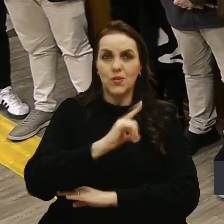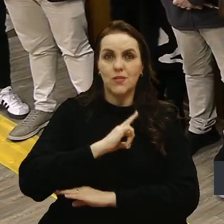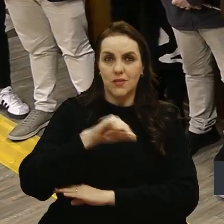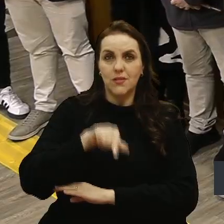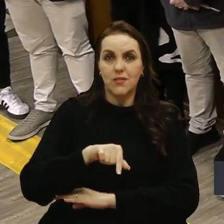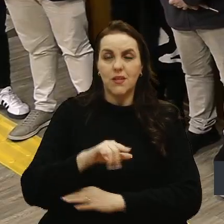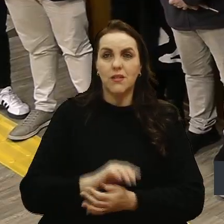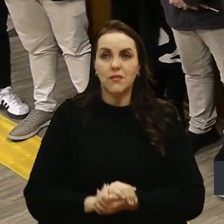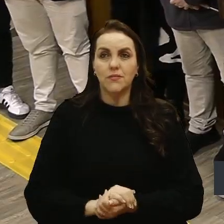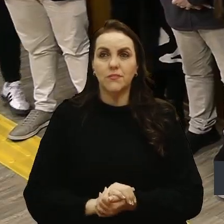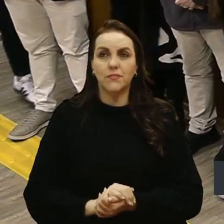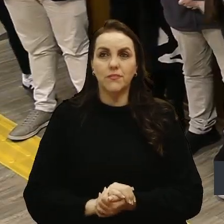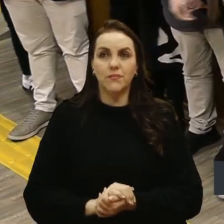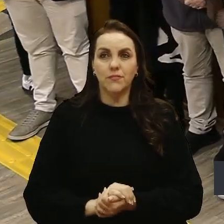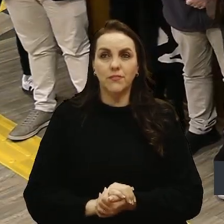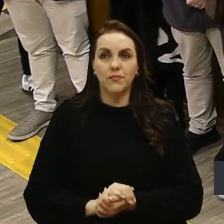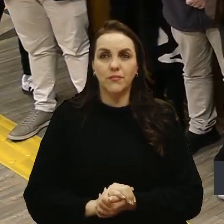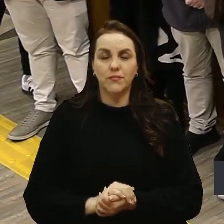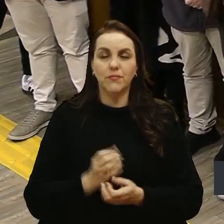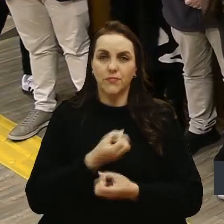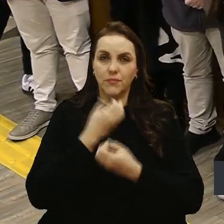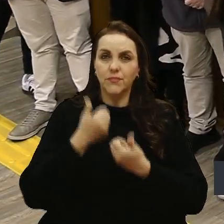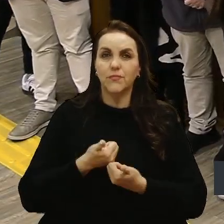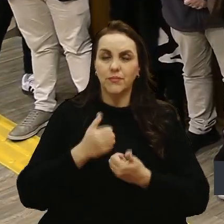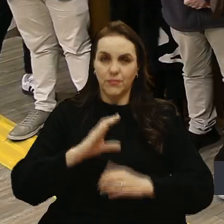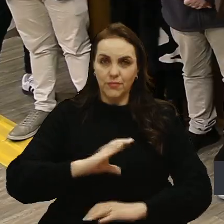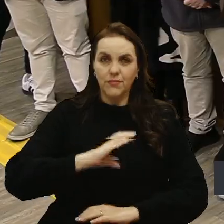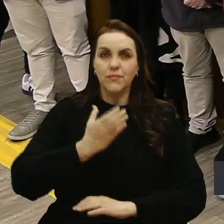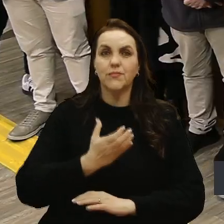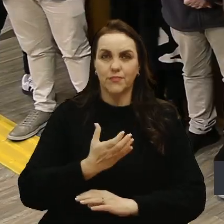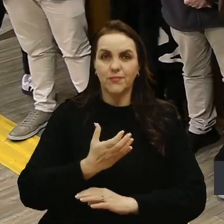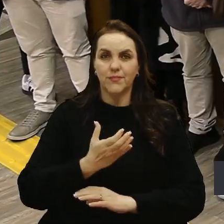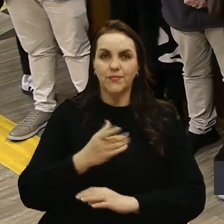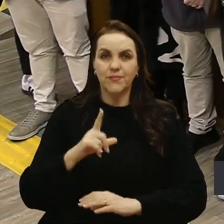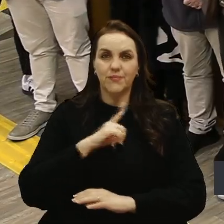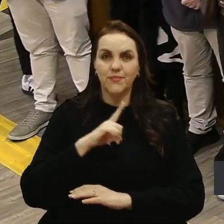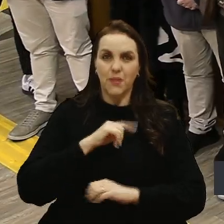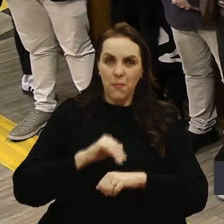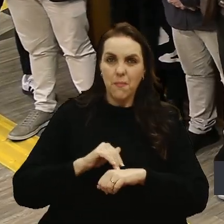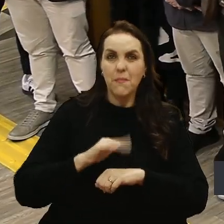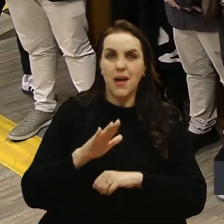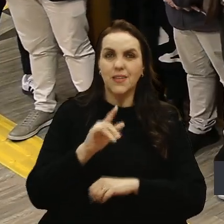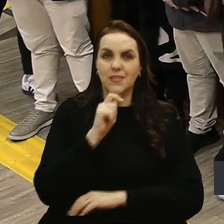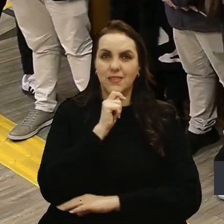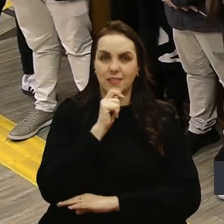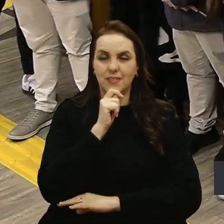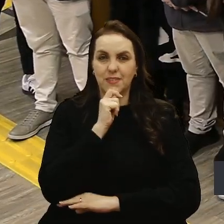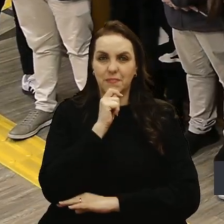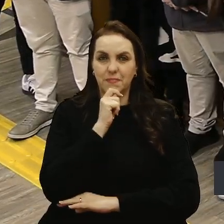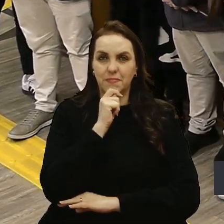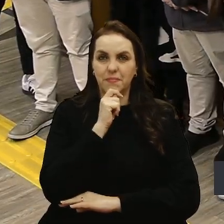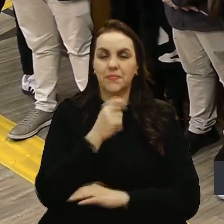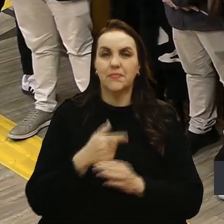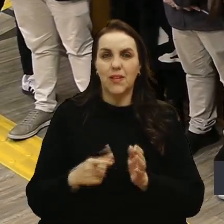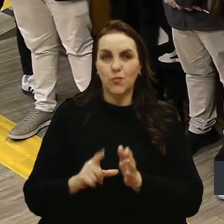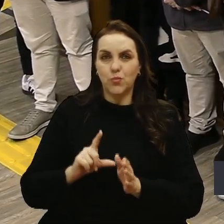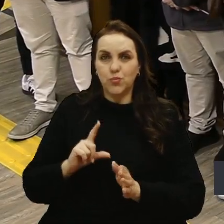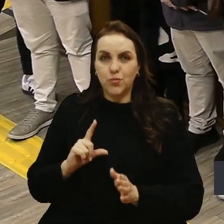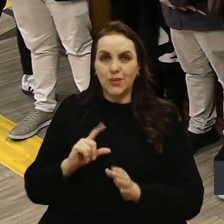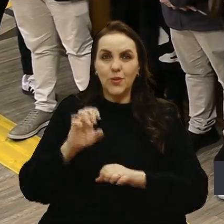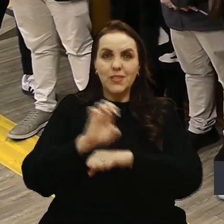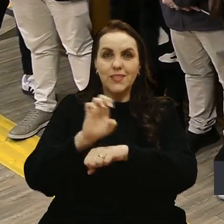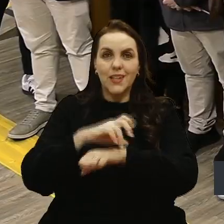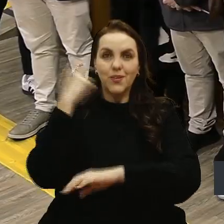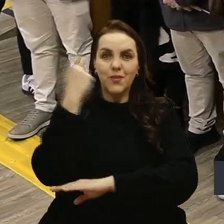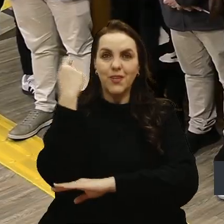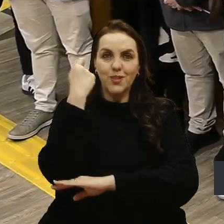vamos precisar. Então, que bom que nós tivemos coragem, e teremos mais coragem ainda sendo precursor no estado do Rio Grande